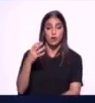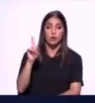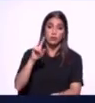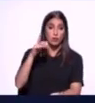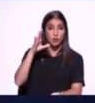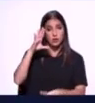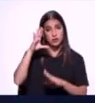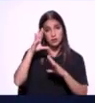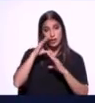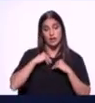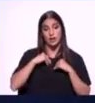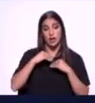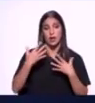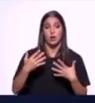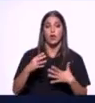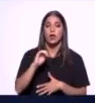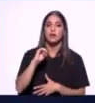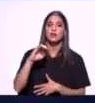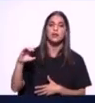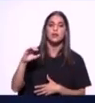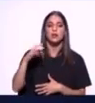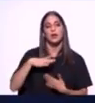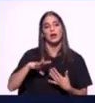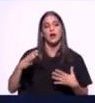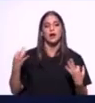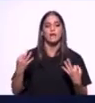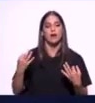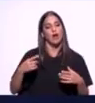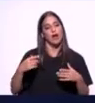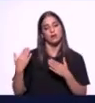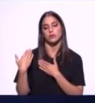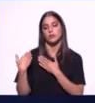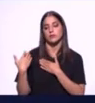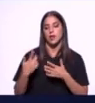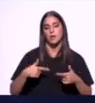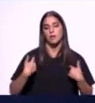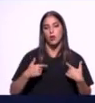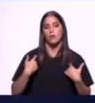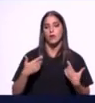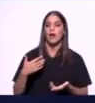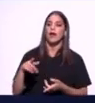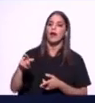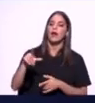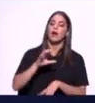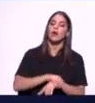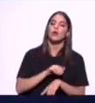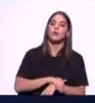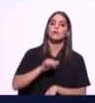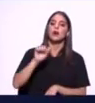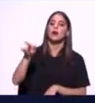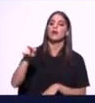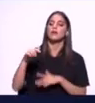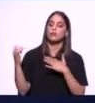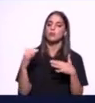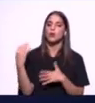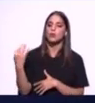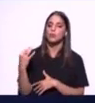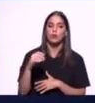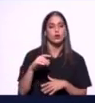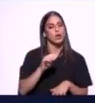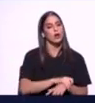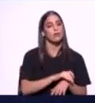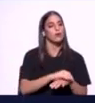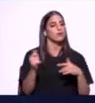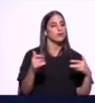que a SIC agora queira sacudir as suas próprias responsabilidades para cima do Futebol Clube Porto, eventualmente de outros. Os outros não